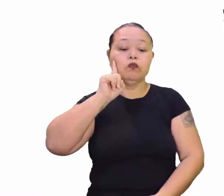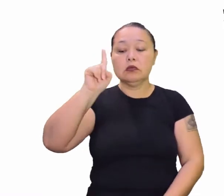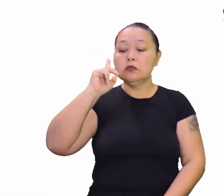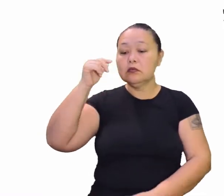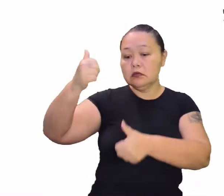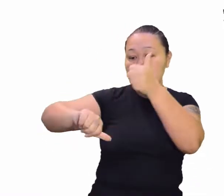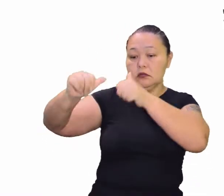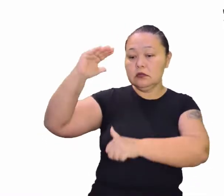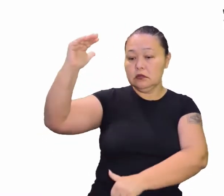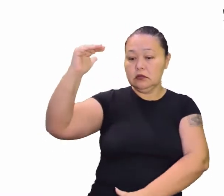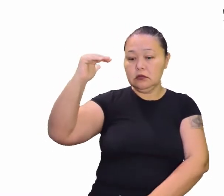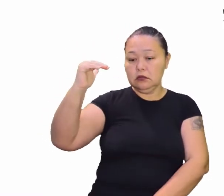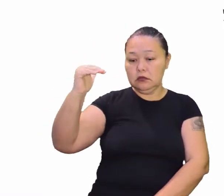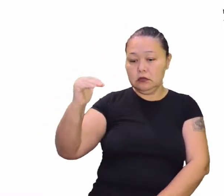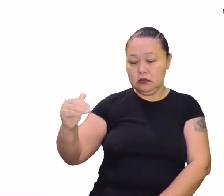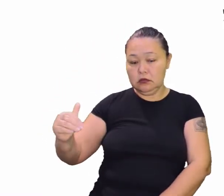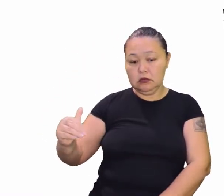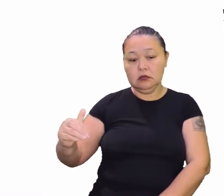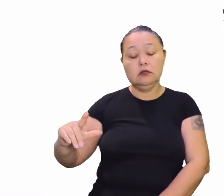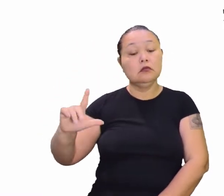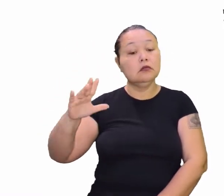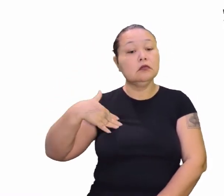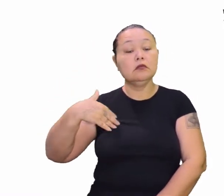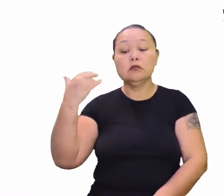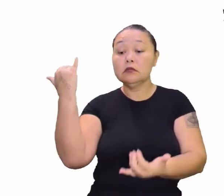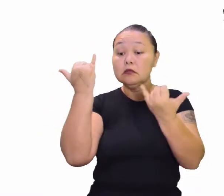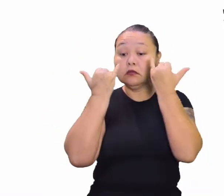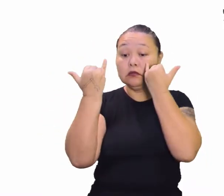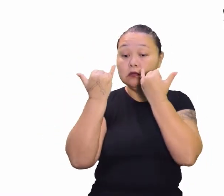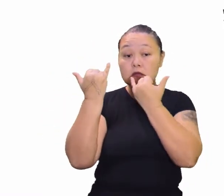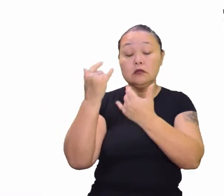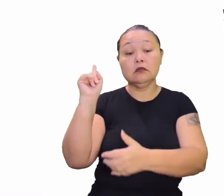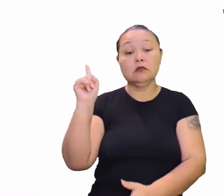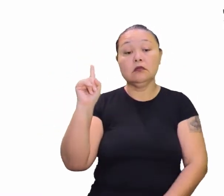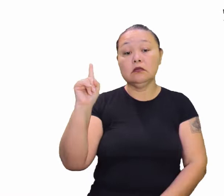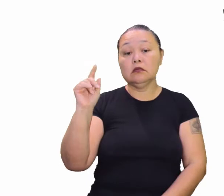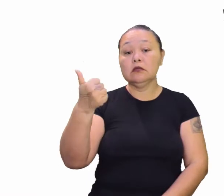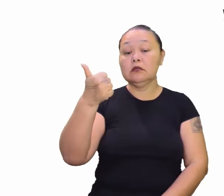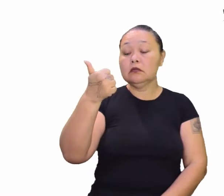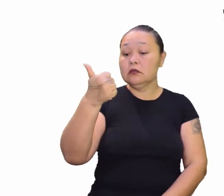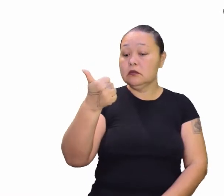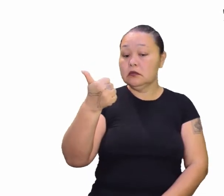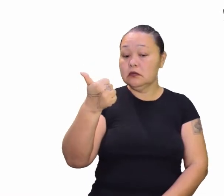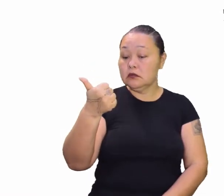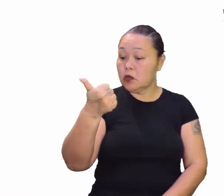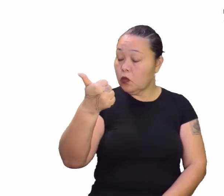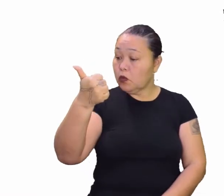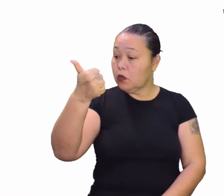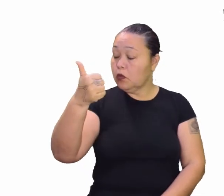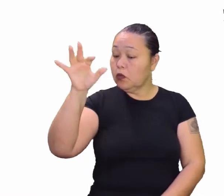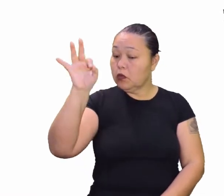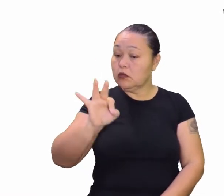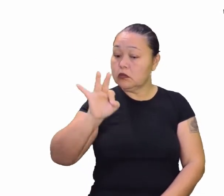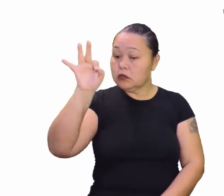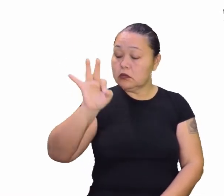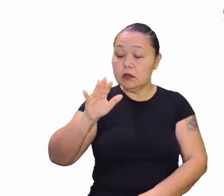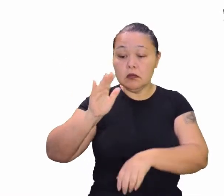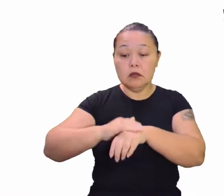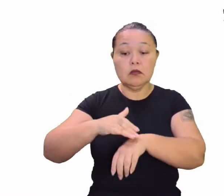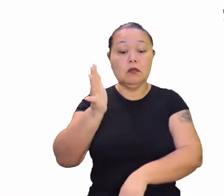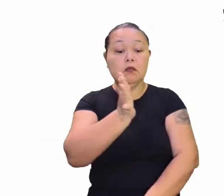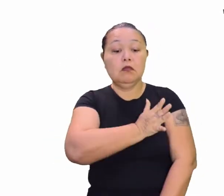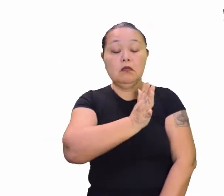pode analisar essa tabela aí. Então, aí tem a informação, ó, 1% mais rico, concentração da